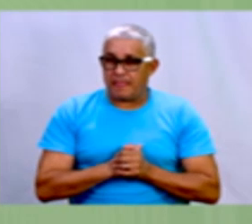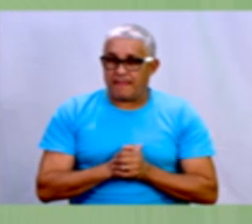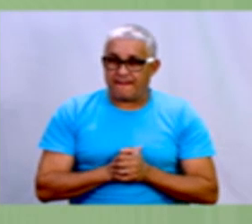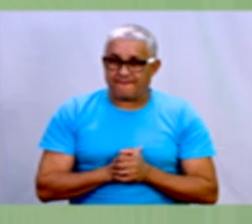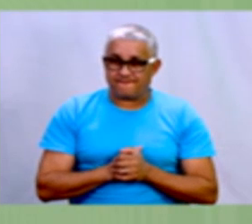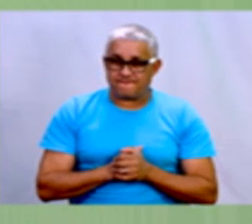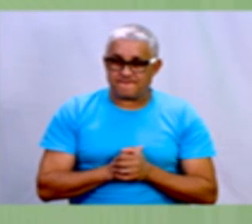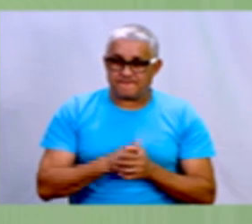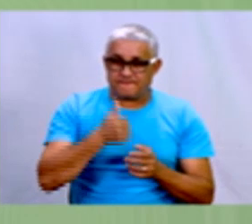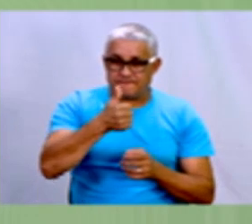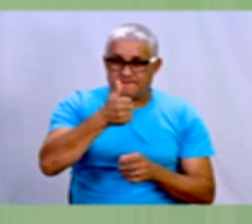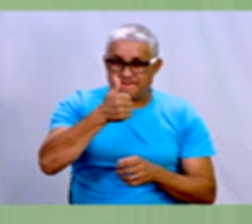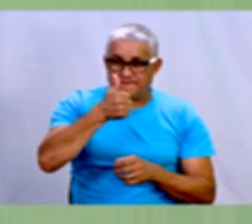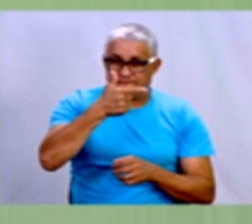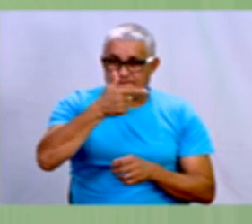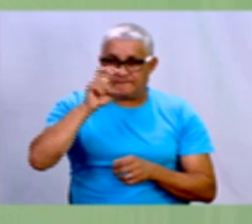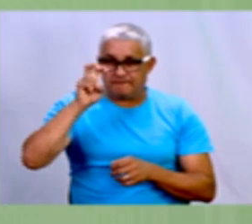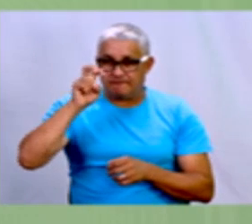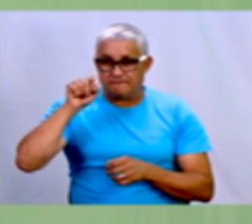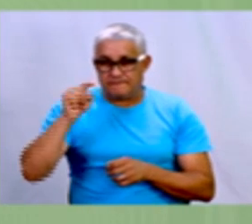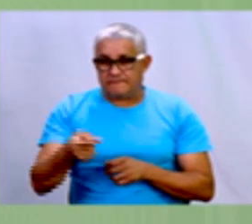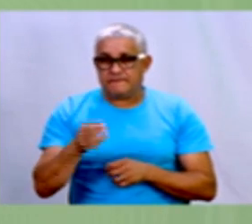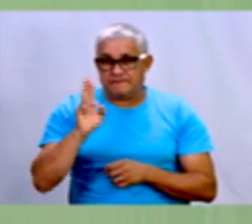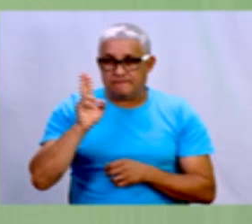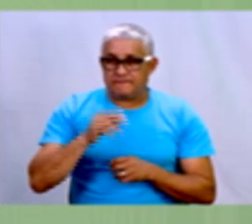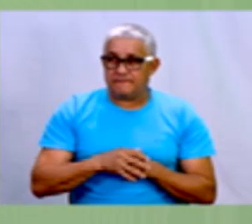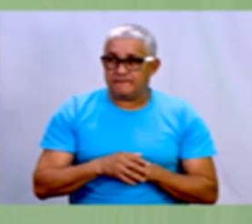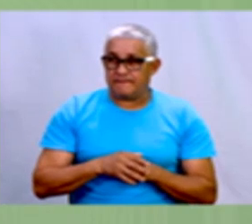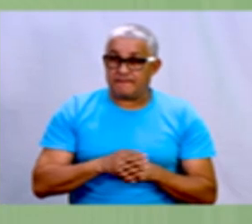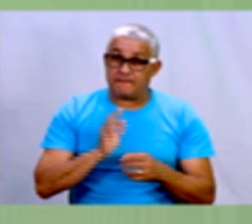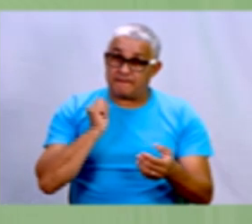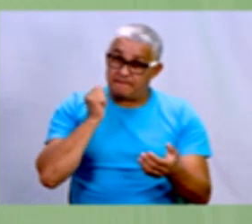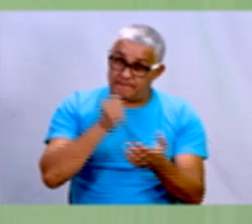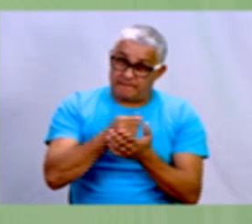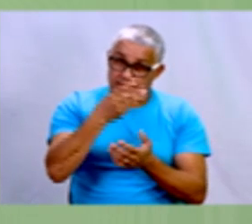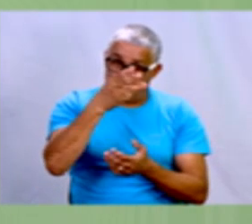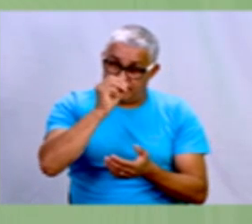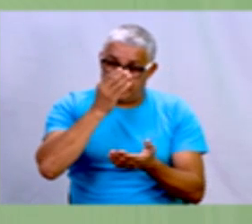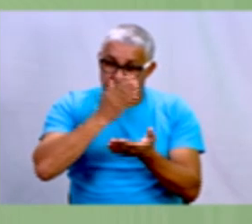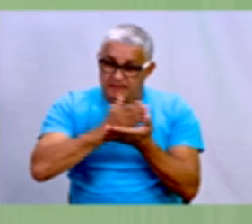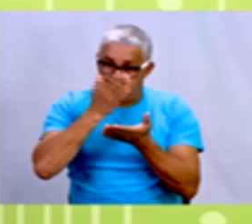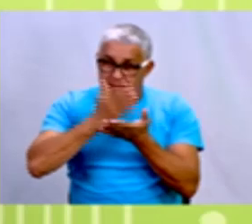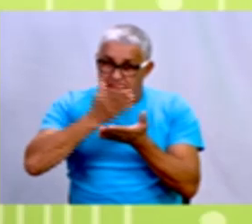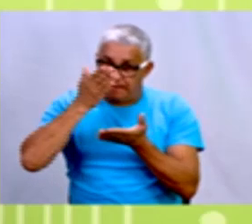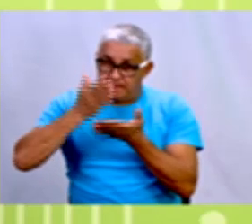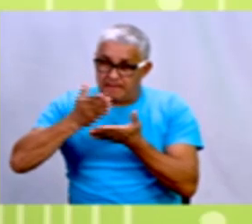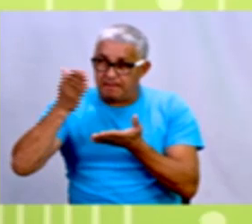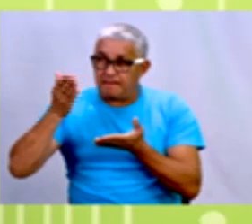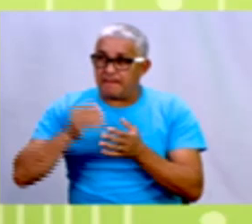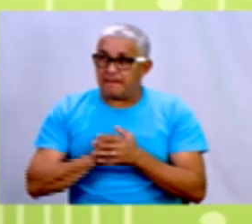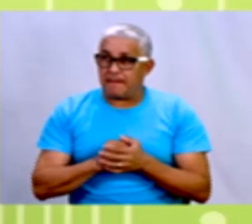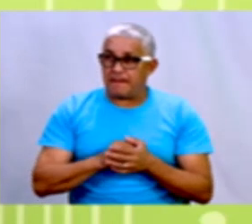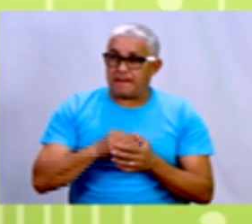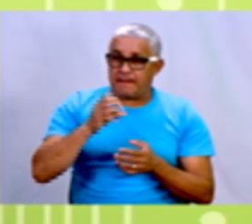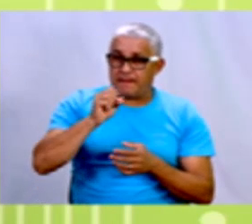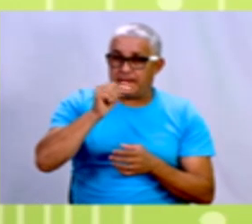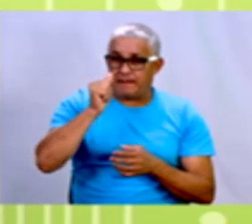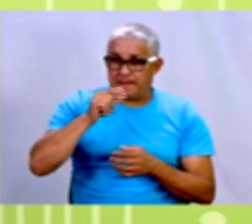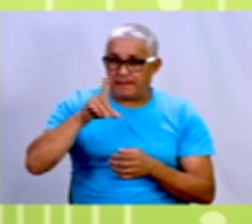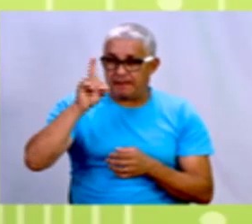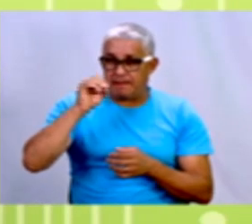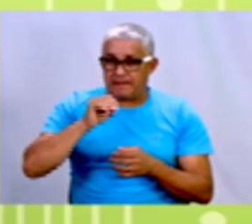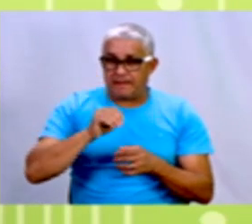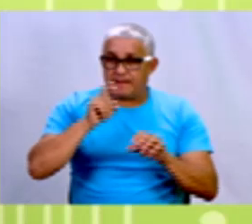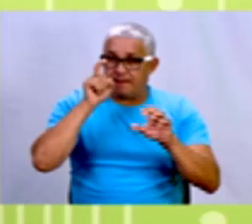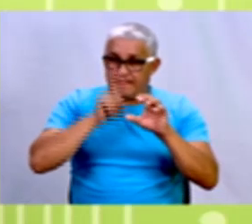vai ficar de 125 mil reais. Depois que eu paguei 30 prestações, o meu saldo devedor